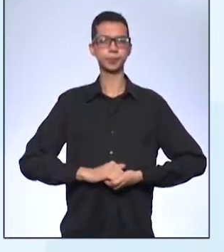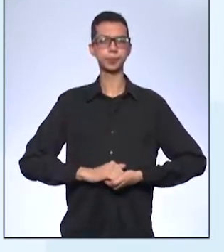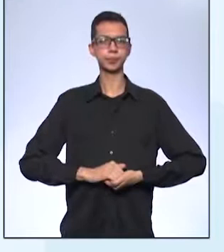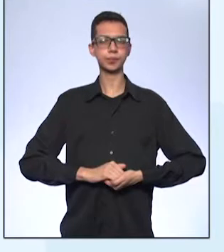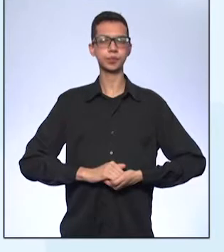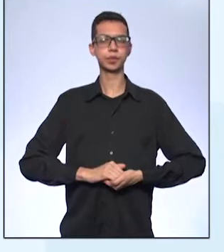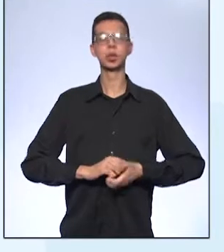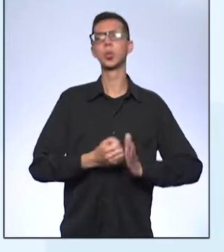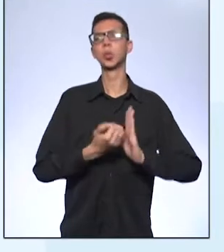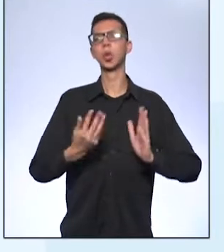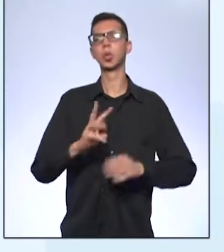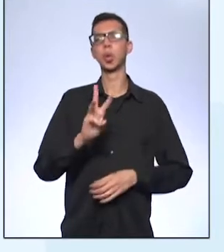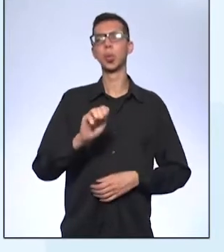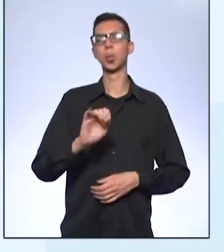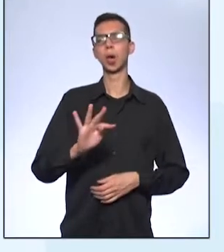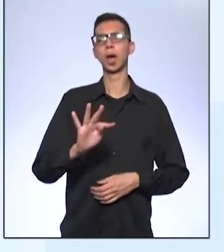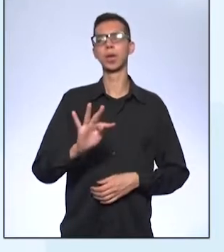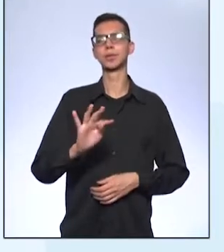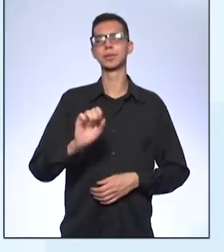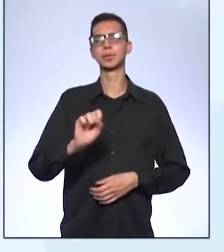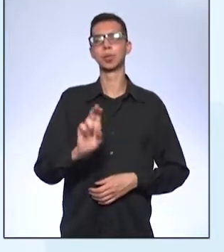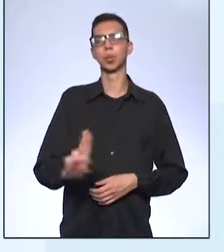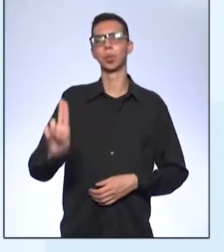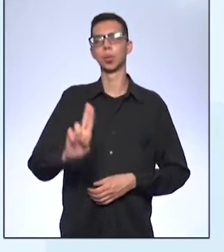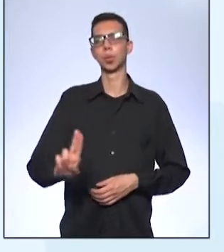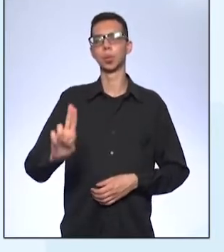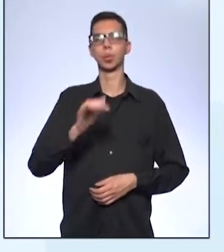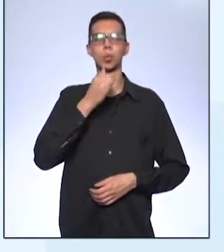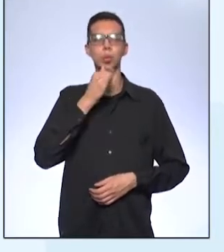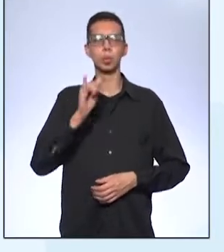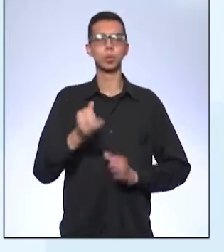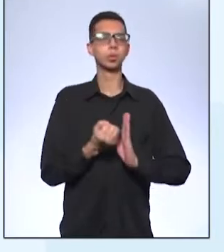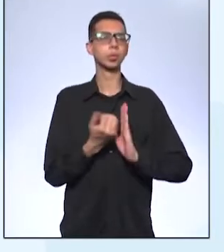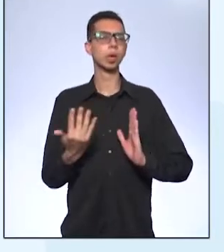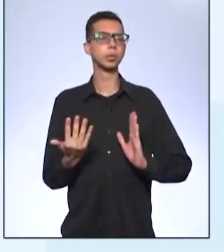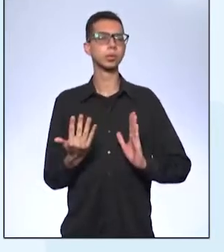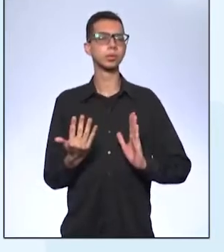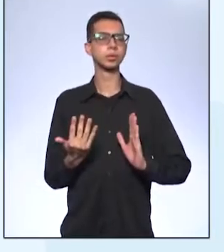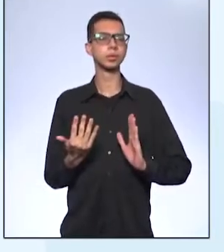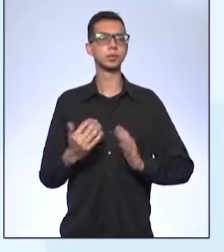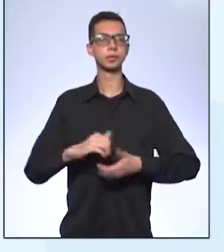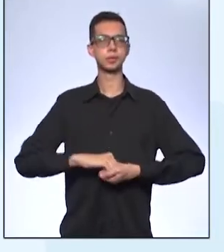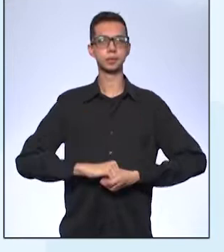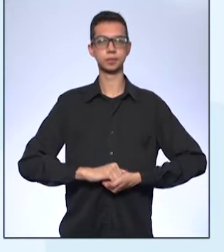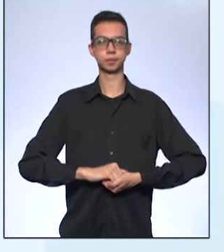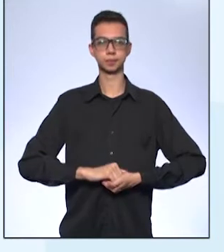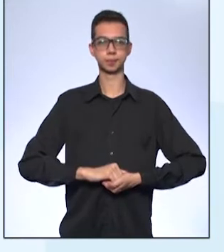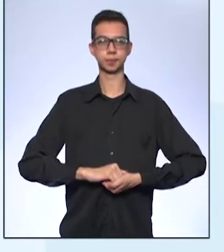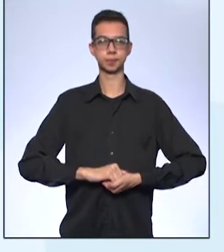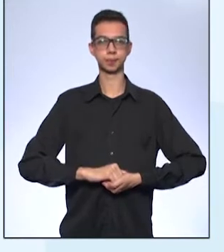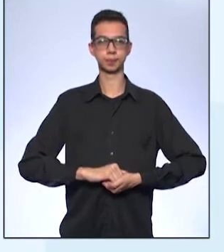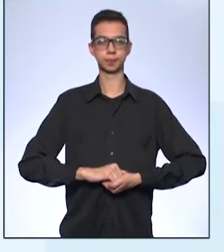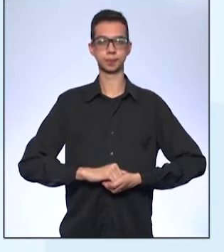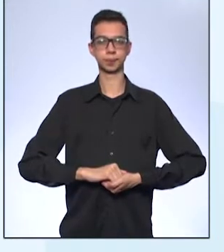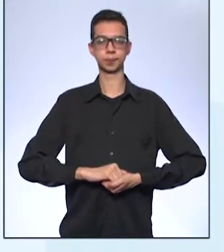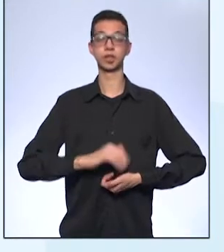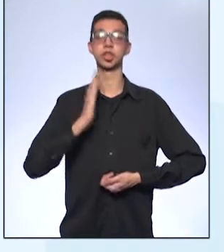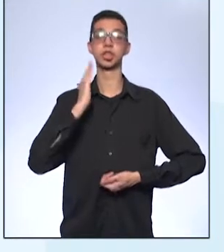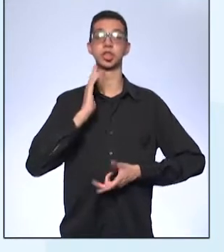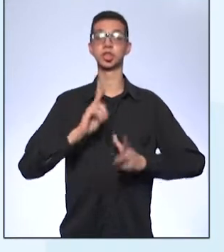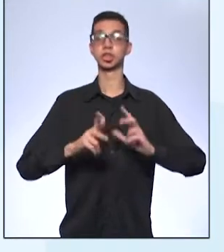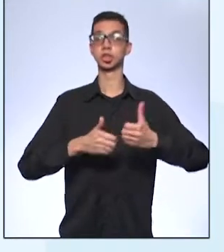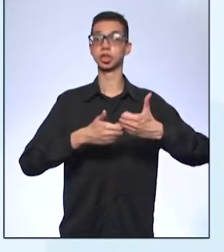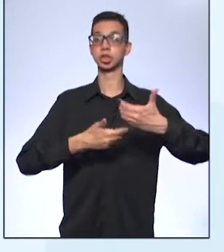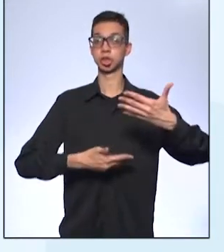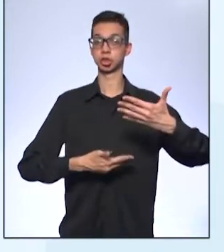aparelhos consomem? Write in the chat at least 3 sentences like the example. Escreva no chat 3